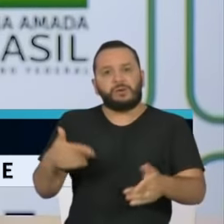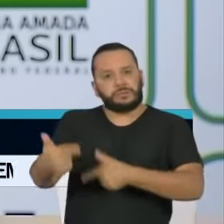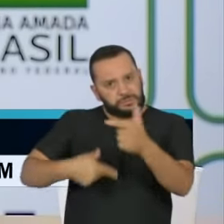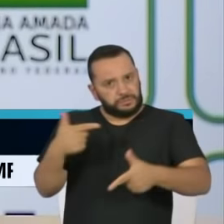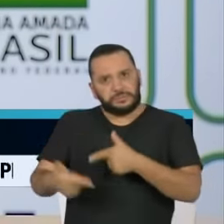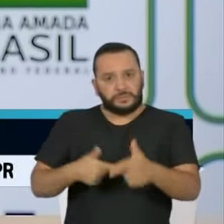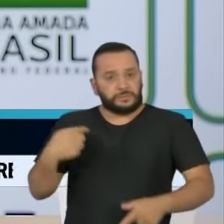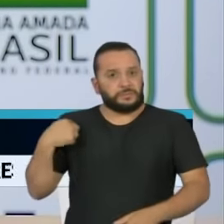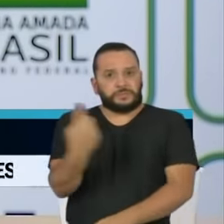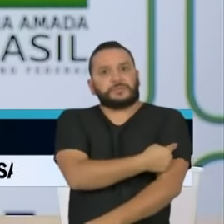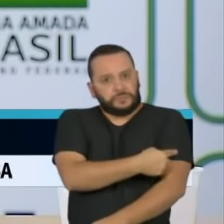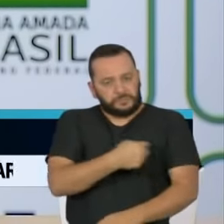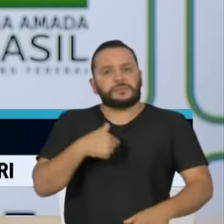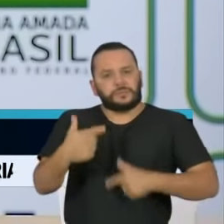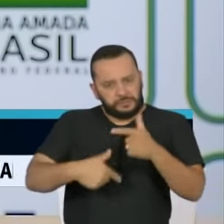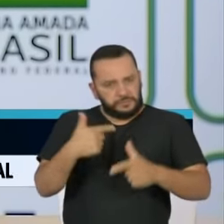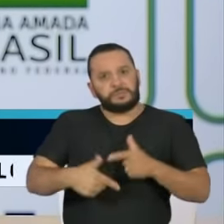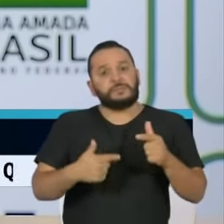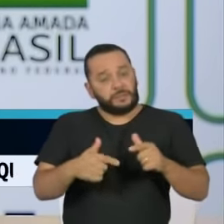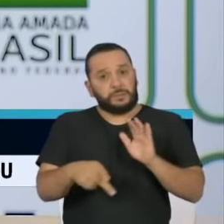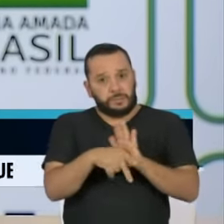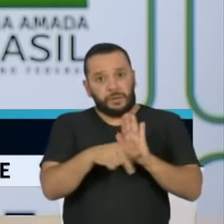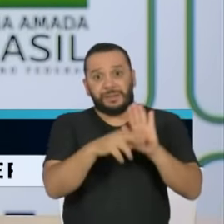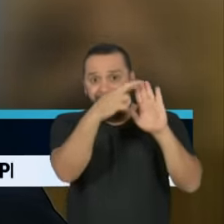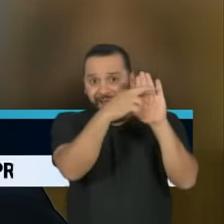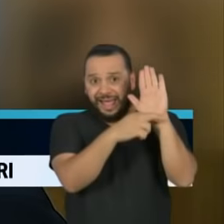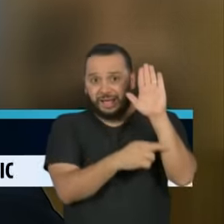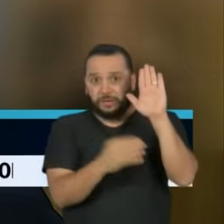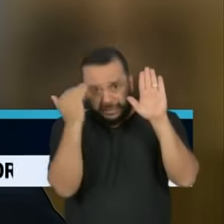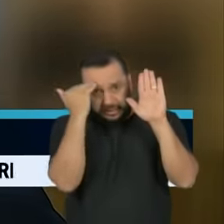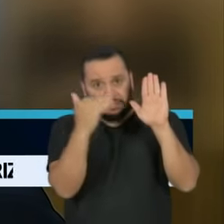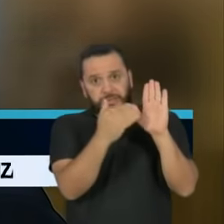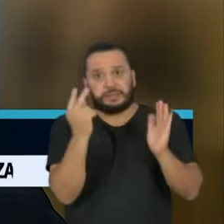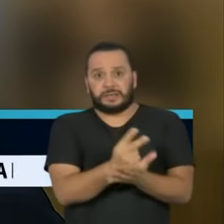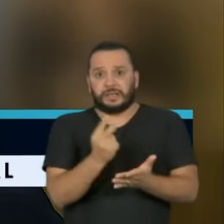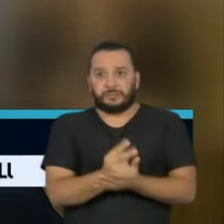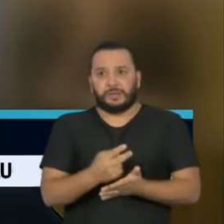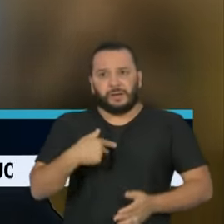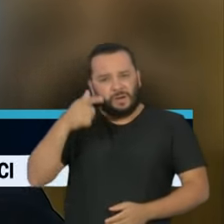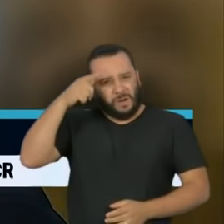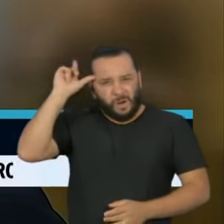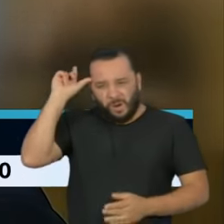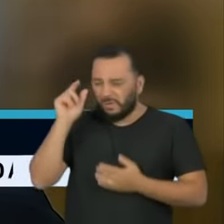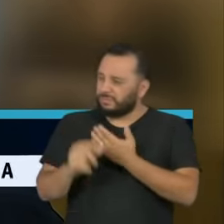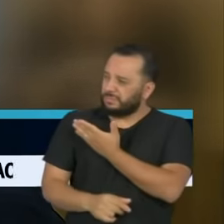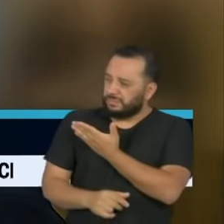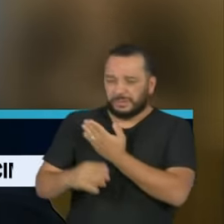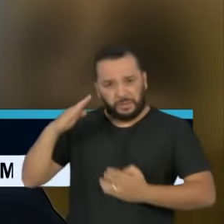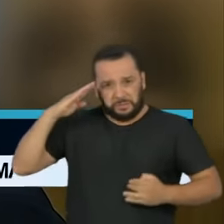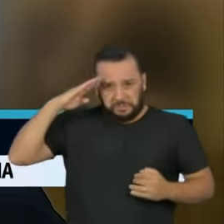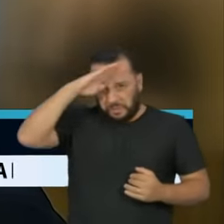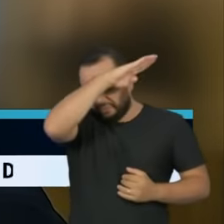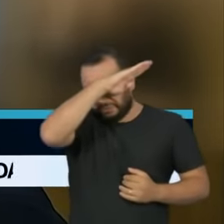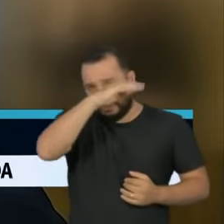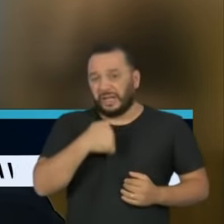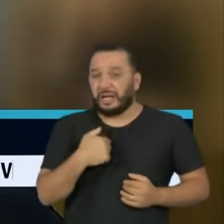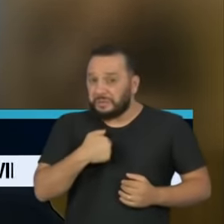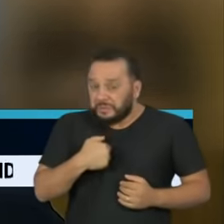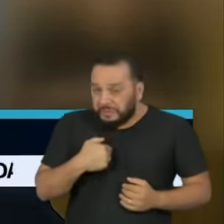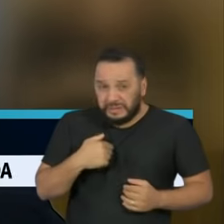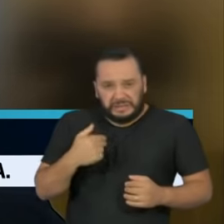nós vamos trabalhar com critério técnico sempre. O pronunciamento de ontem do presidente Jair Bolsonaro, em que criticou